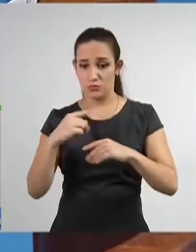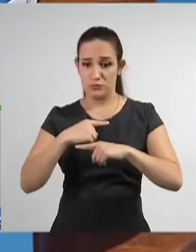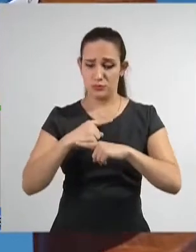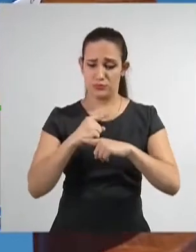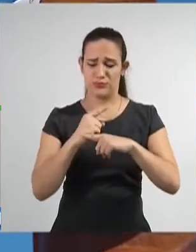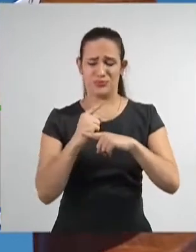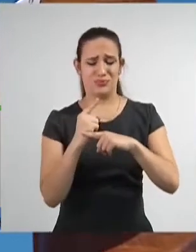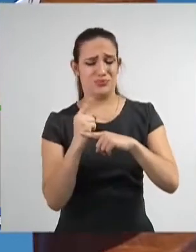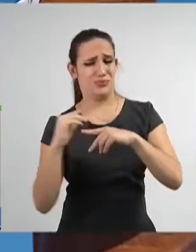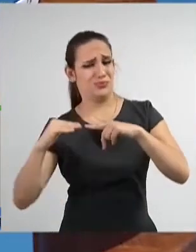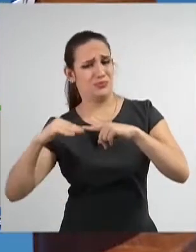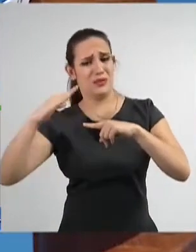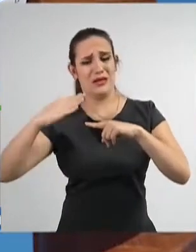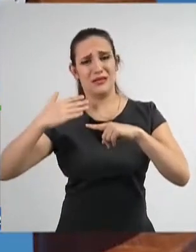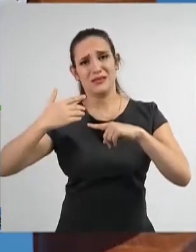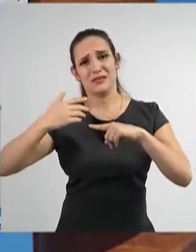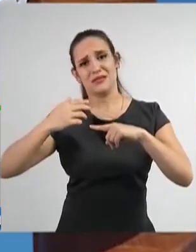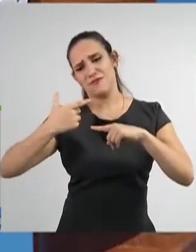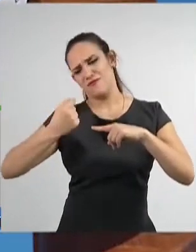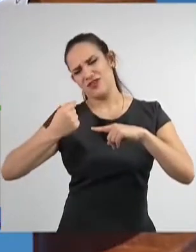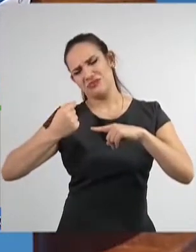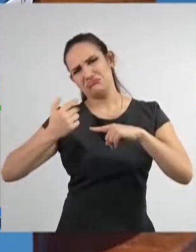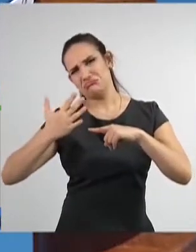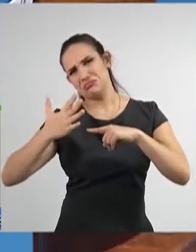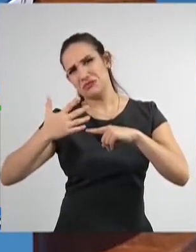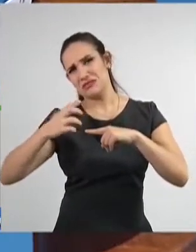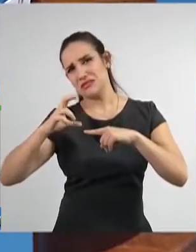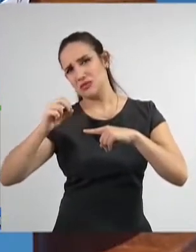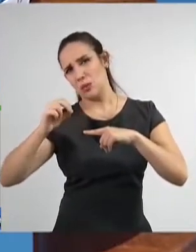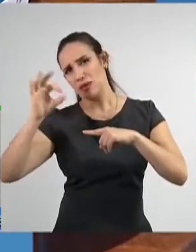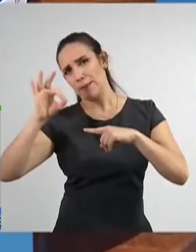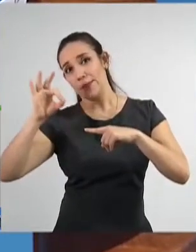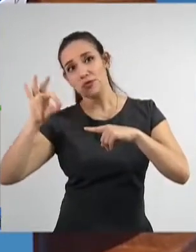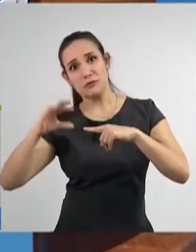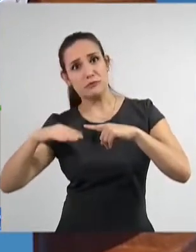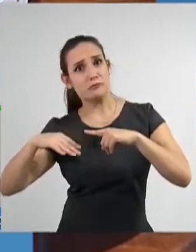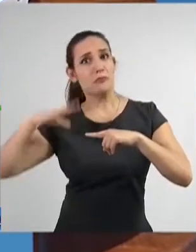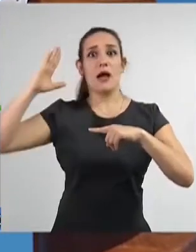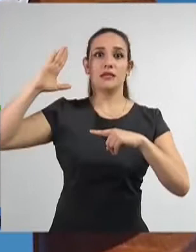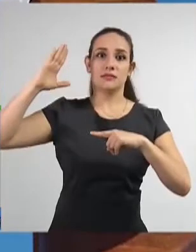de 20%, até 50%. Com